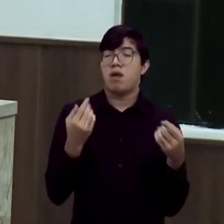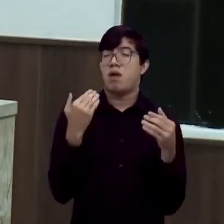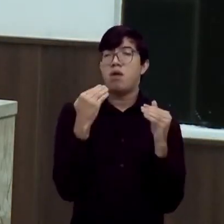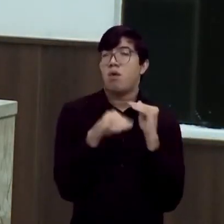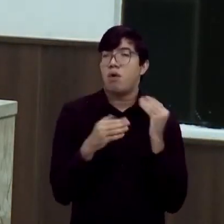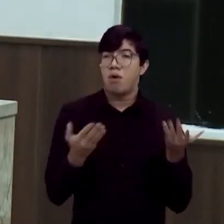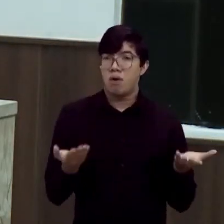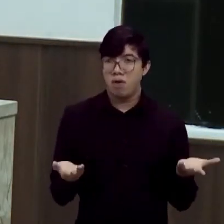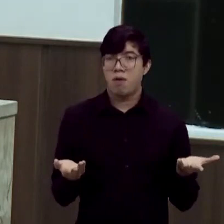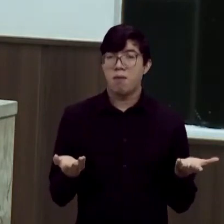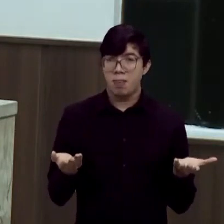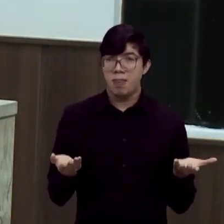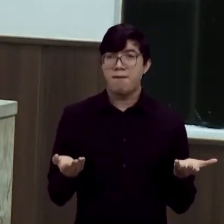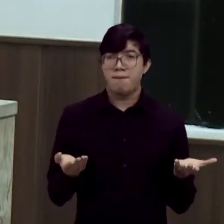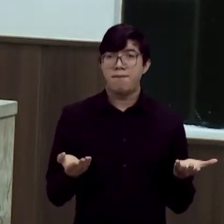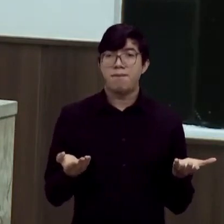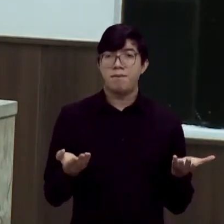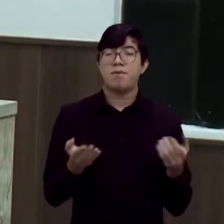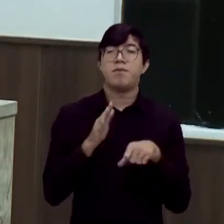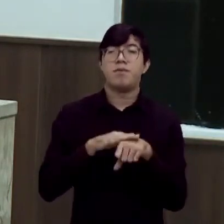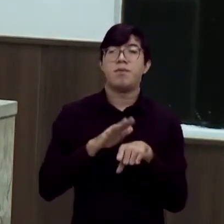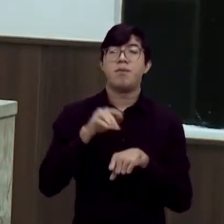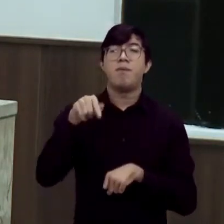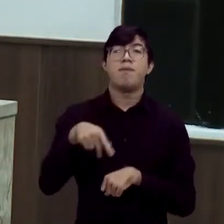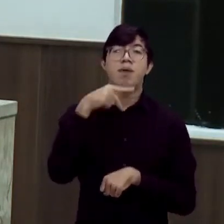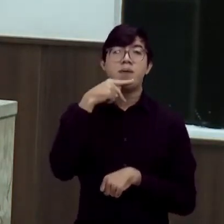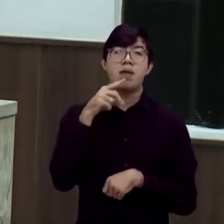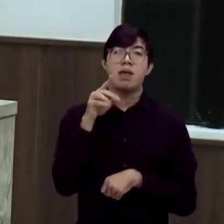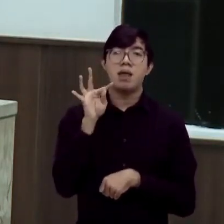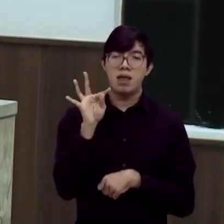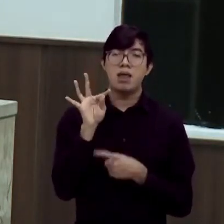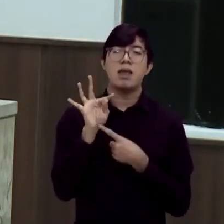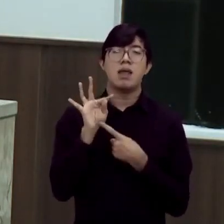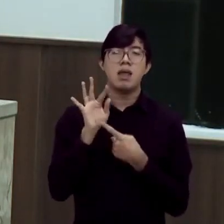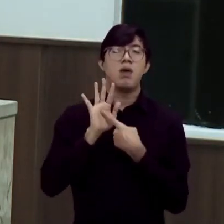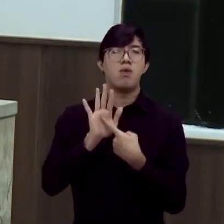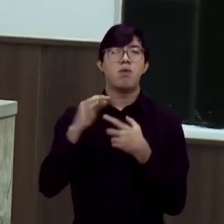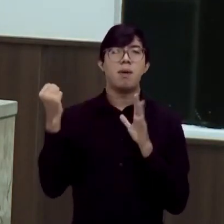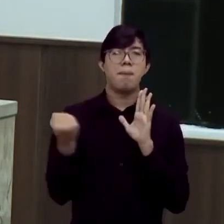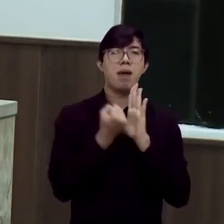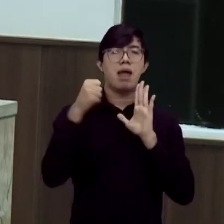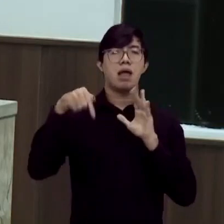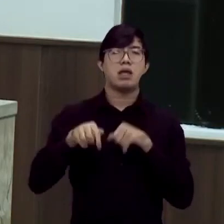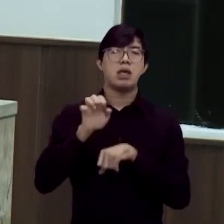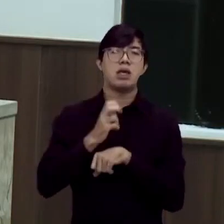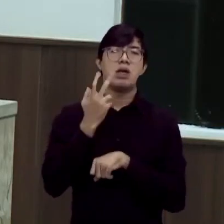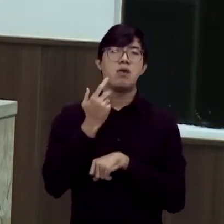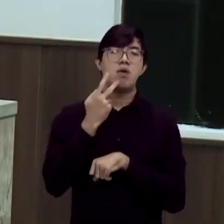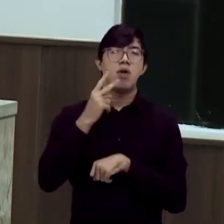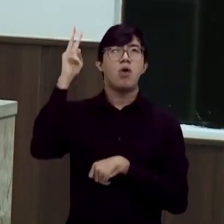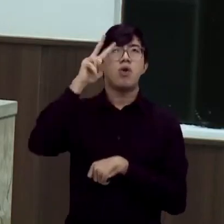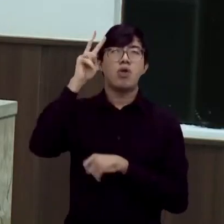Ceará. É o que nós do PDT fizemos com o estado do Ceará, rasgando toda a história do PDT do estado do Ceará. Rasgando toda